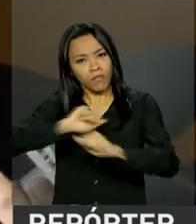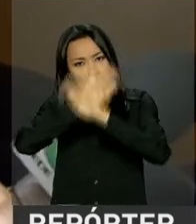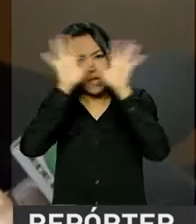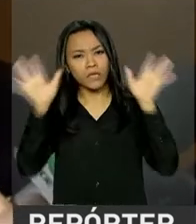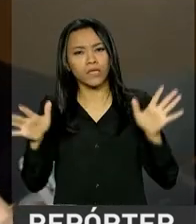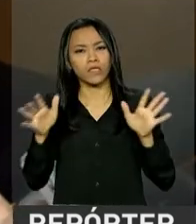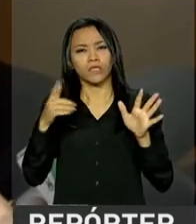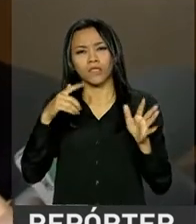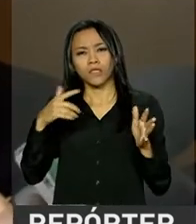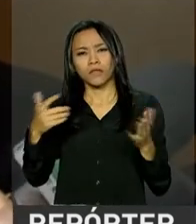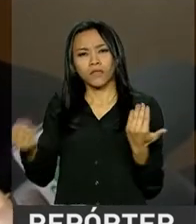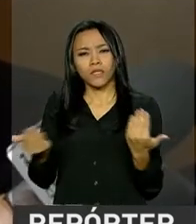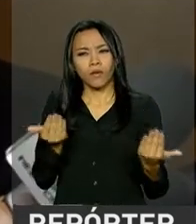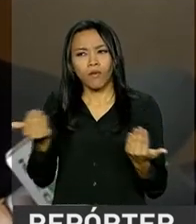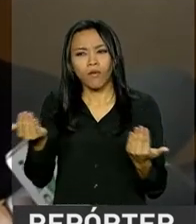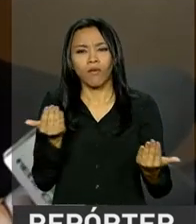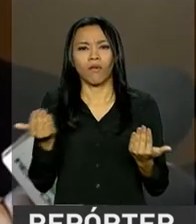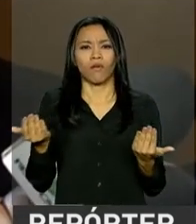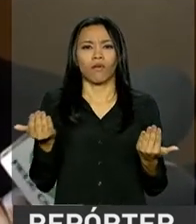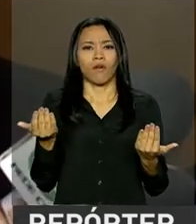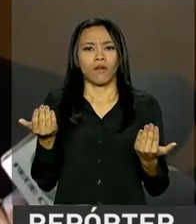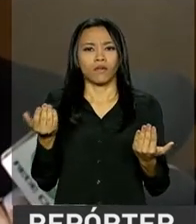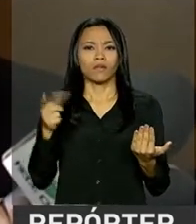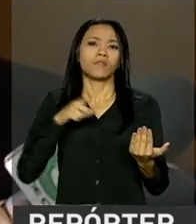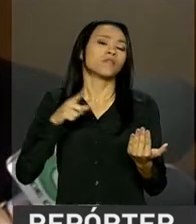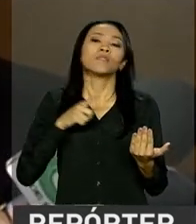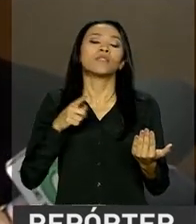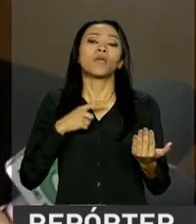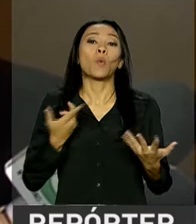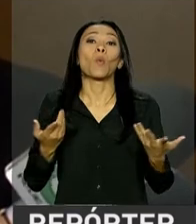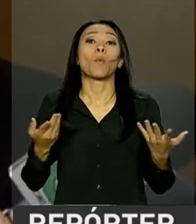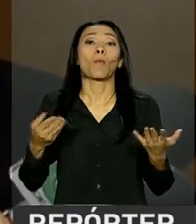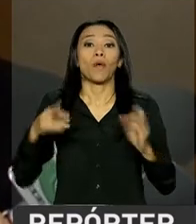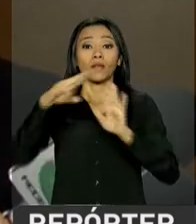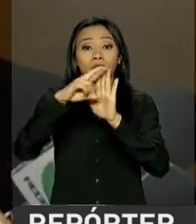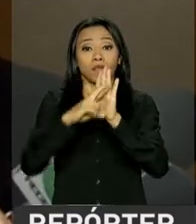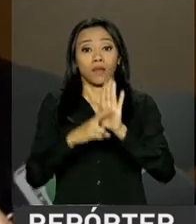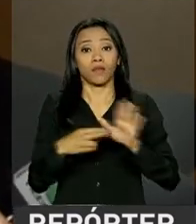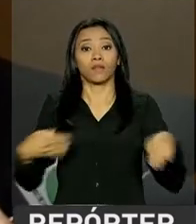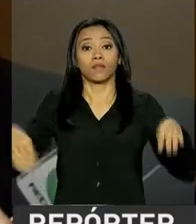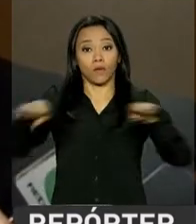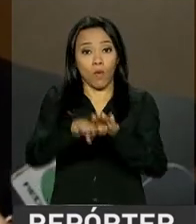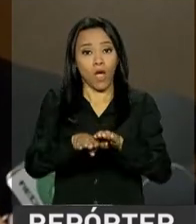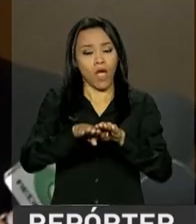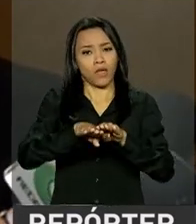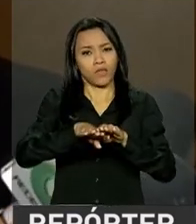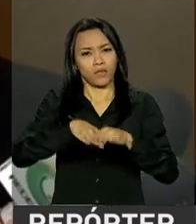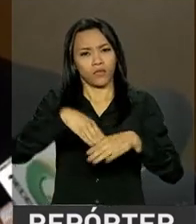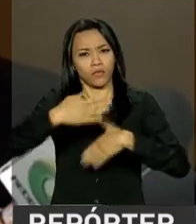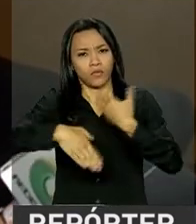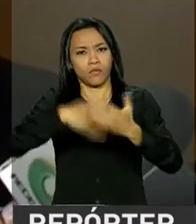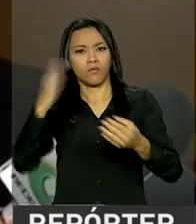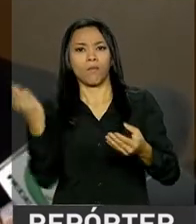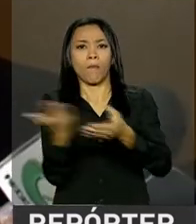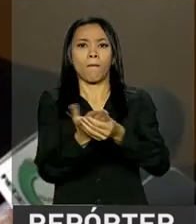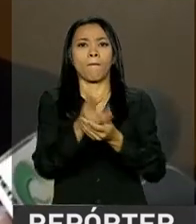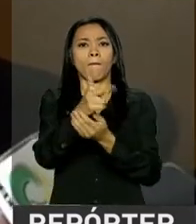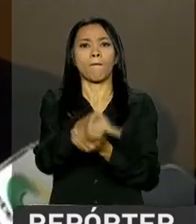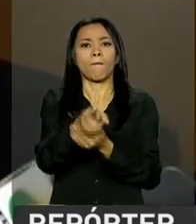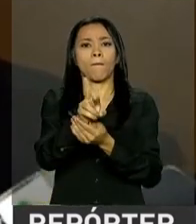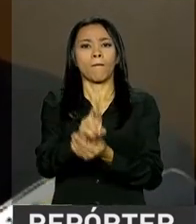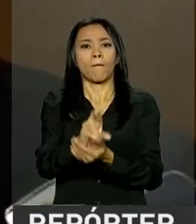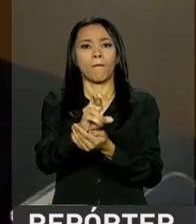comparabilidade, né? Você ter uma padronização dos processos, né, para que não haja, digamos assim, regras que